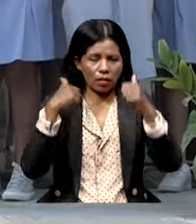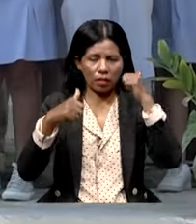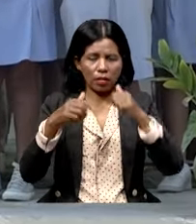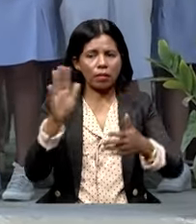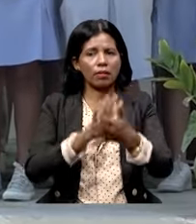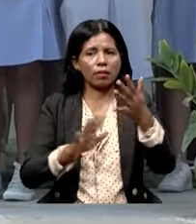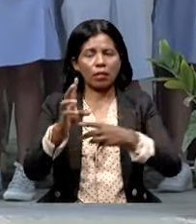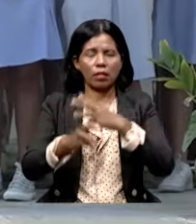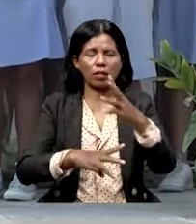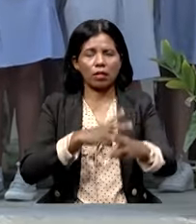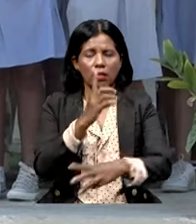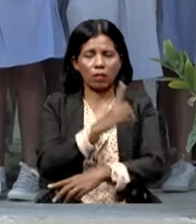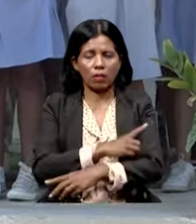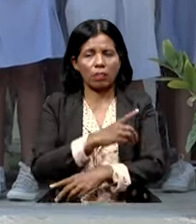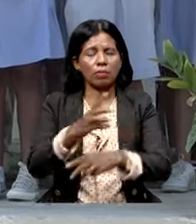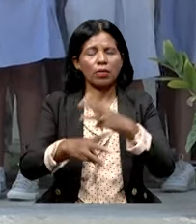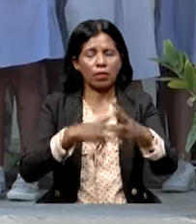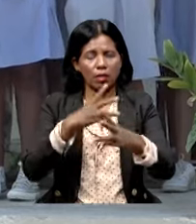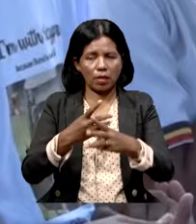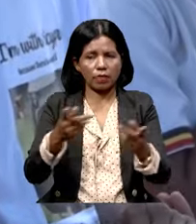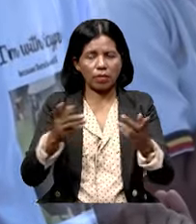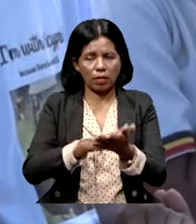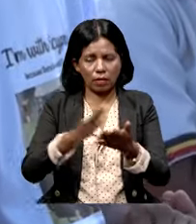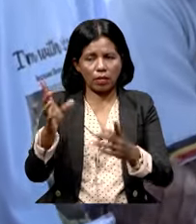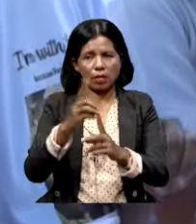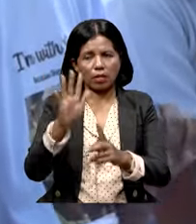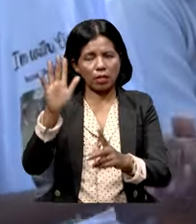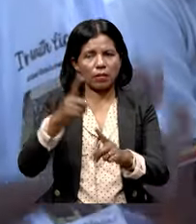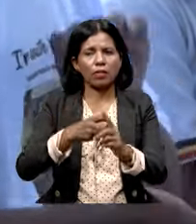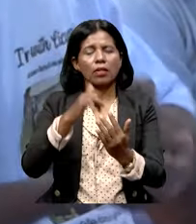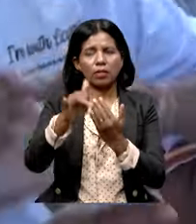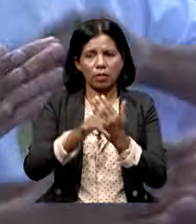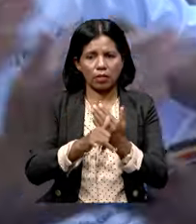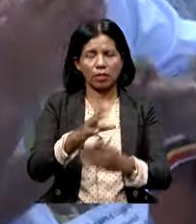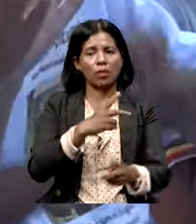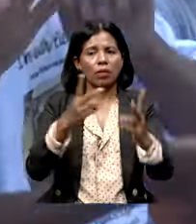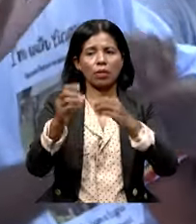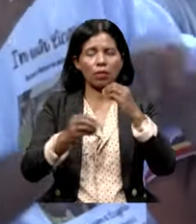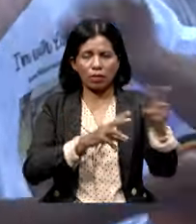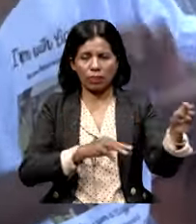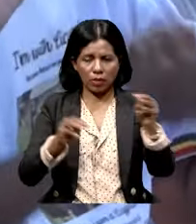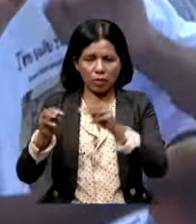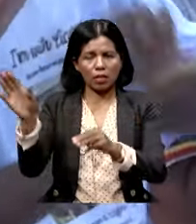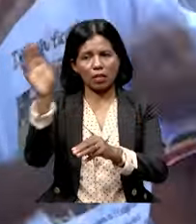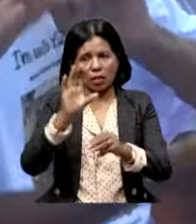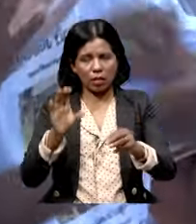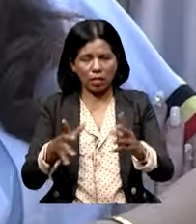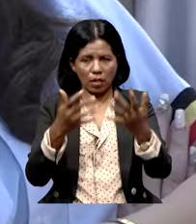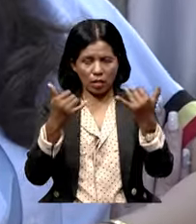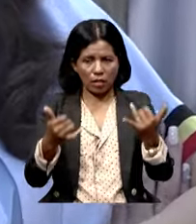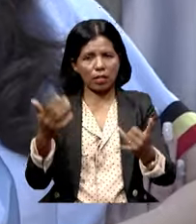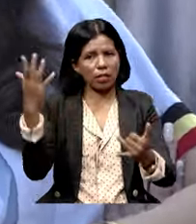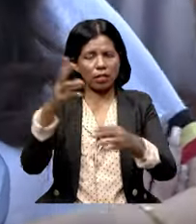Lorão Mundial Meio Ambiente, Nebemuno e Lorão Lima, Fulanzunho. E a visita né, colia com a mudança climática, Nebedadão, na